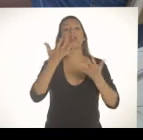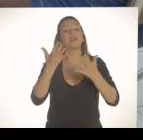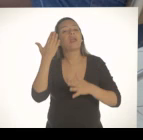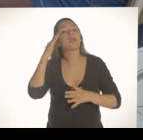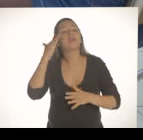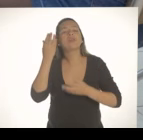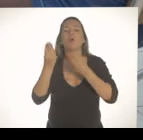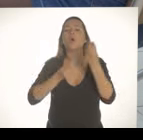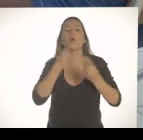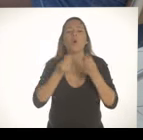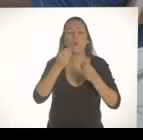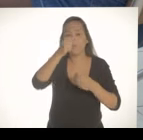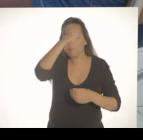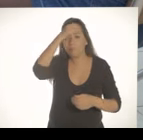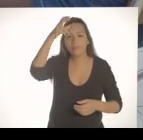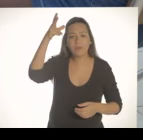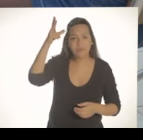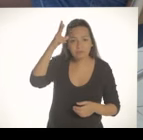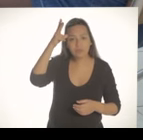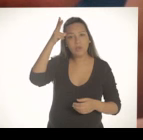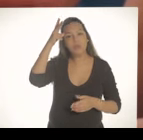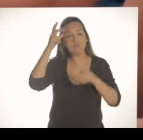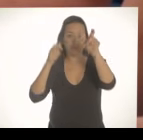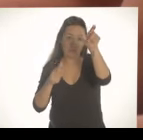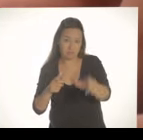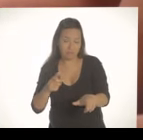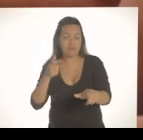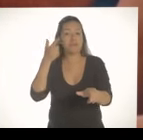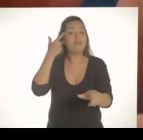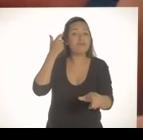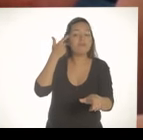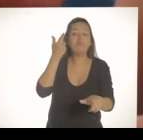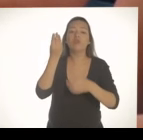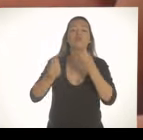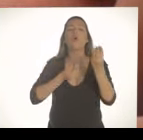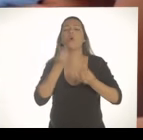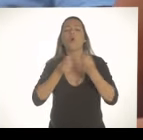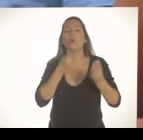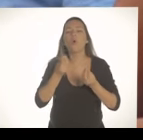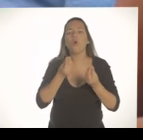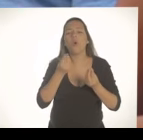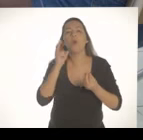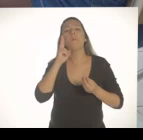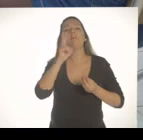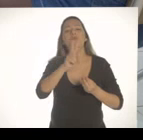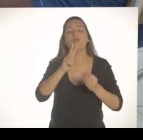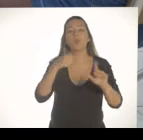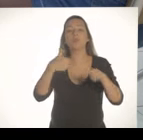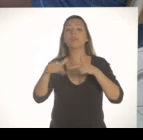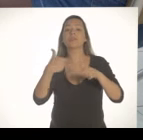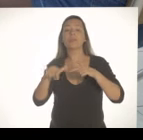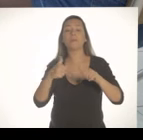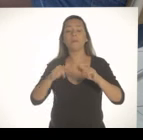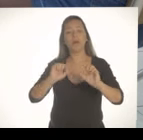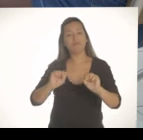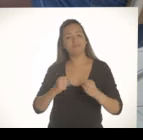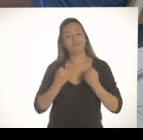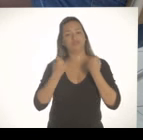a prefeitura, no caso, a partir da pessoa, né, do administrador Freixo, veria esse trabalho